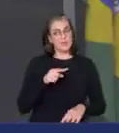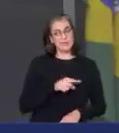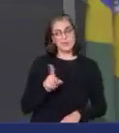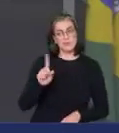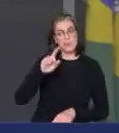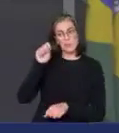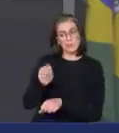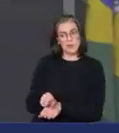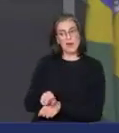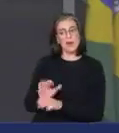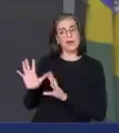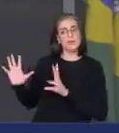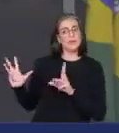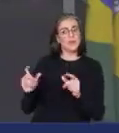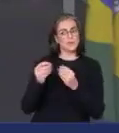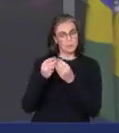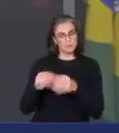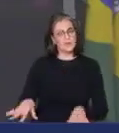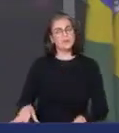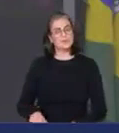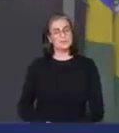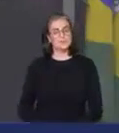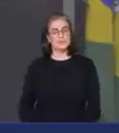Para concluir, presidente.